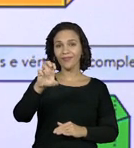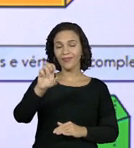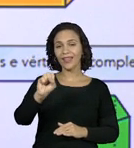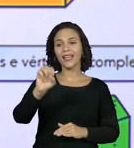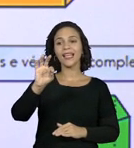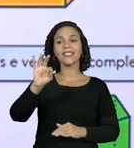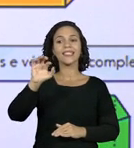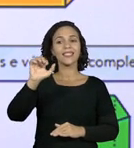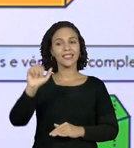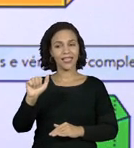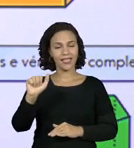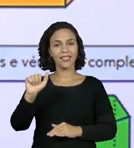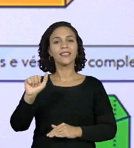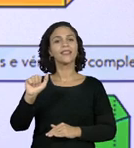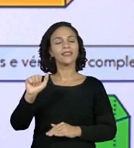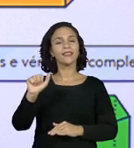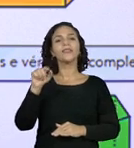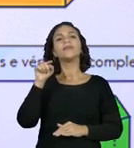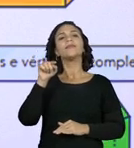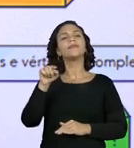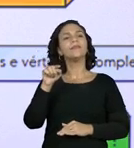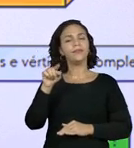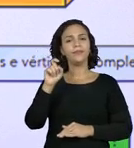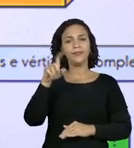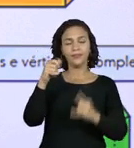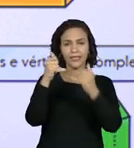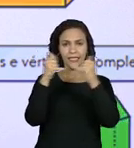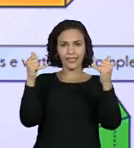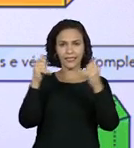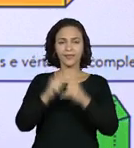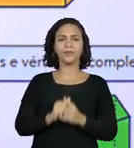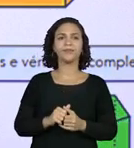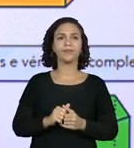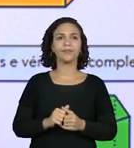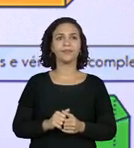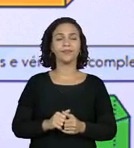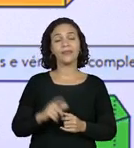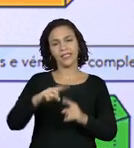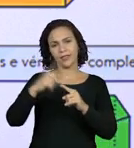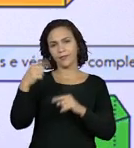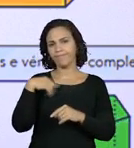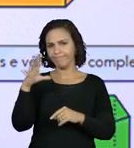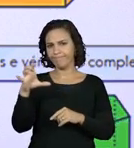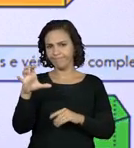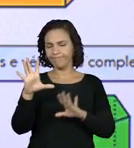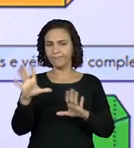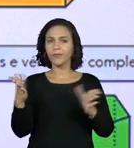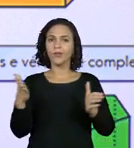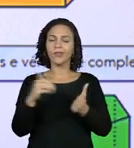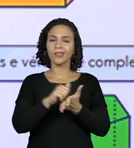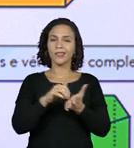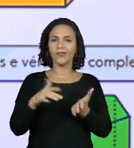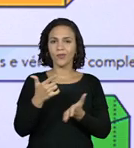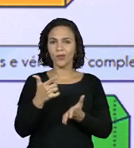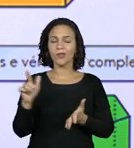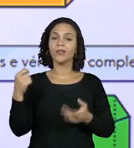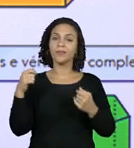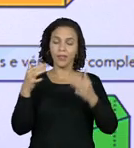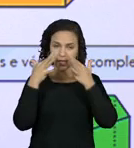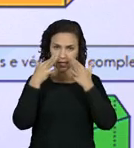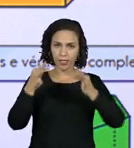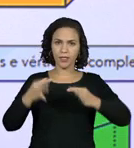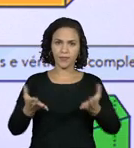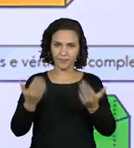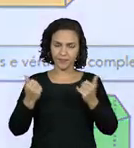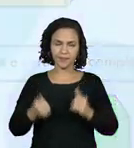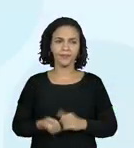vocês o textinho, para vocês darem o print. Mas, vamos para a próxima tarefa. A próxima tarefa ela vai tomar mais tempo, então a gente tem que ter o ouvido atento. Vamos